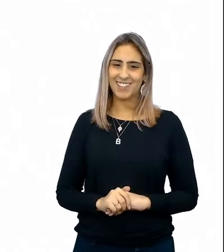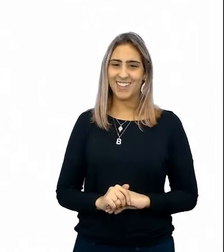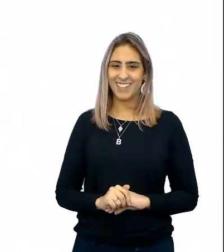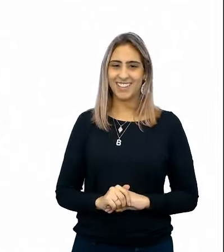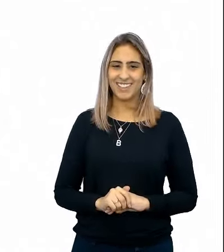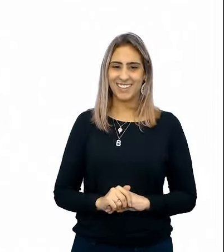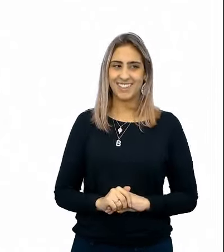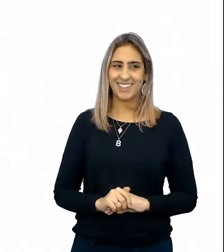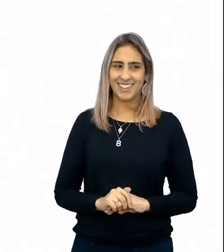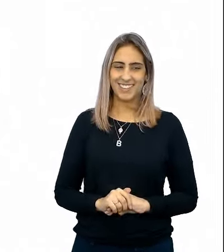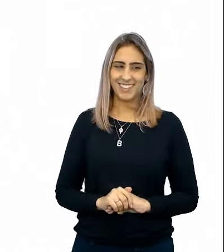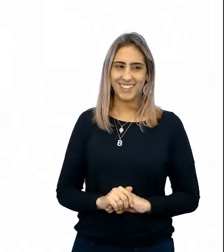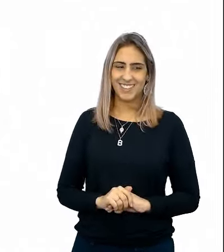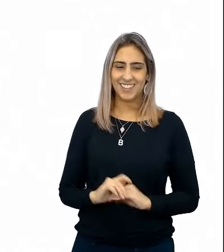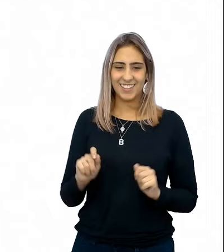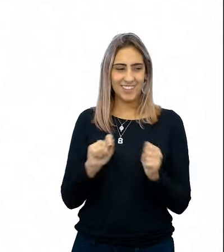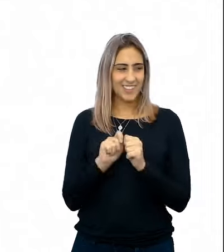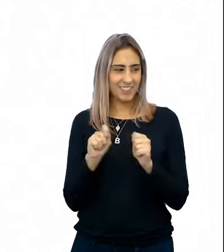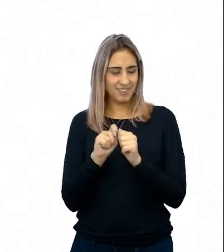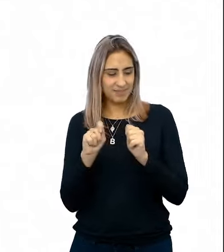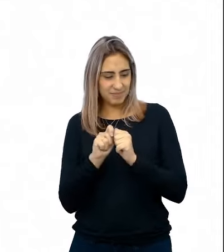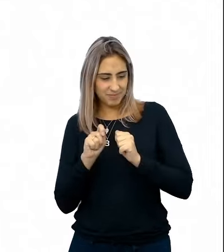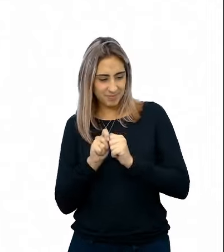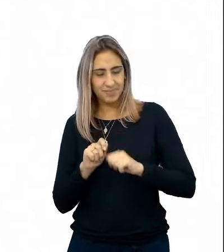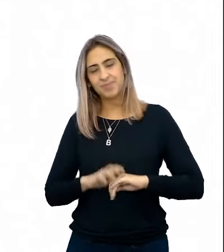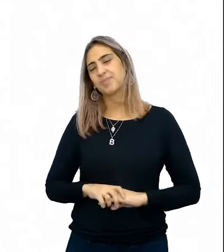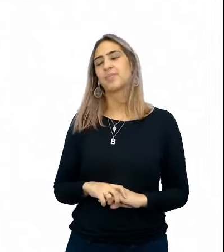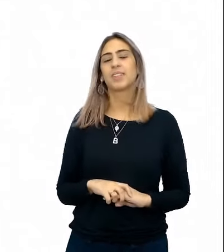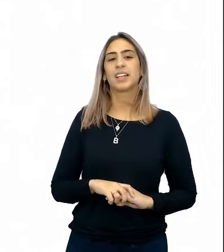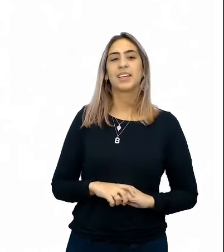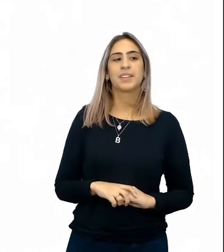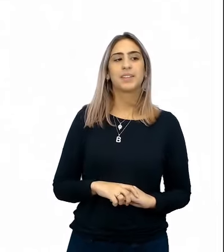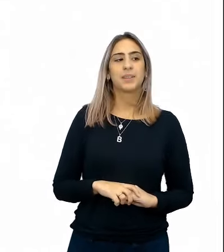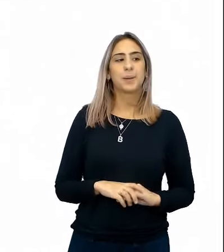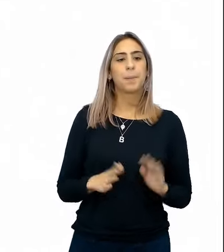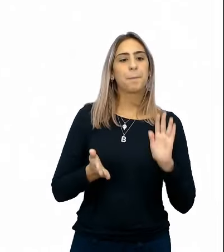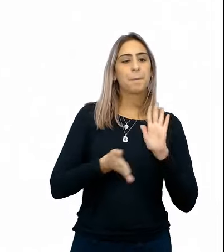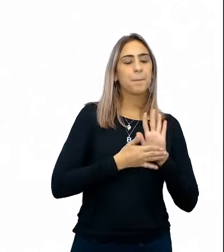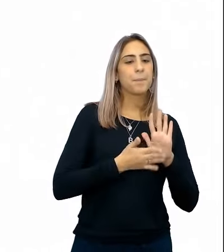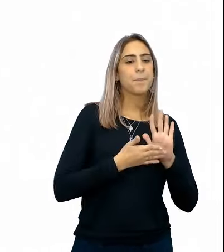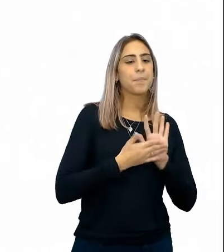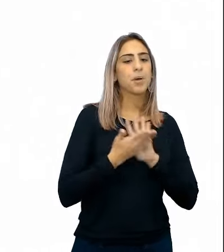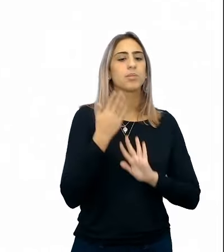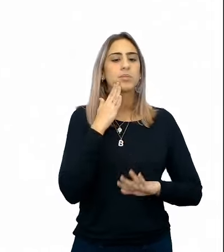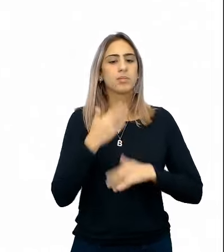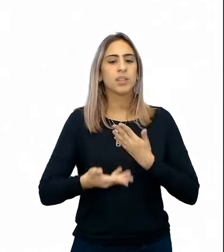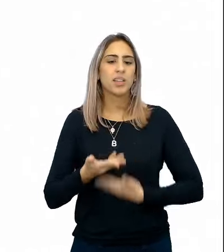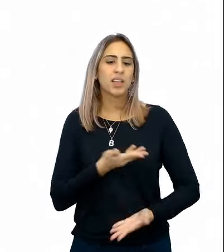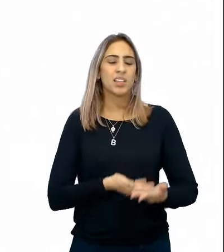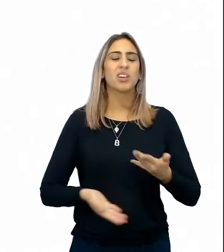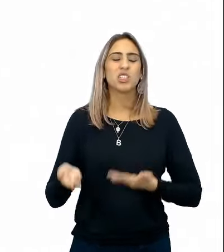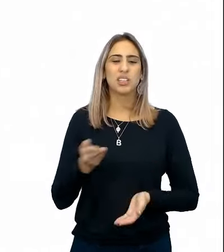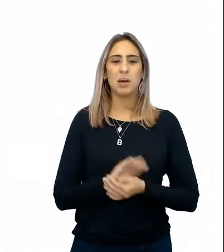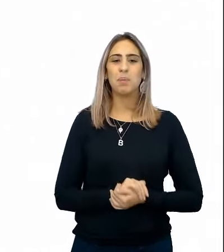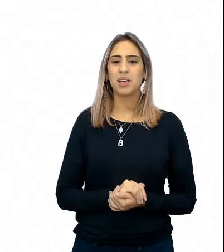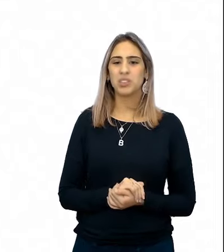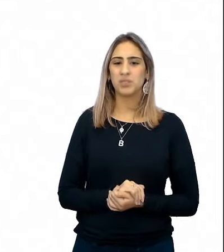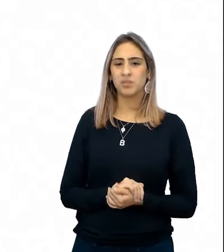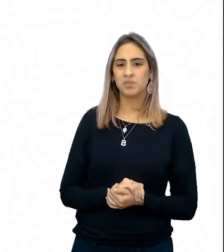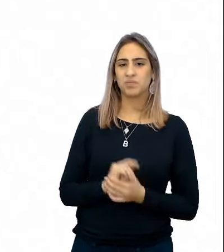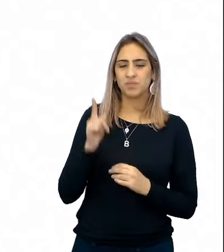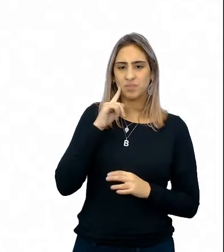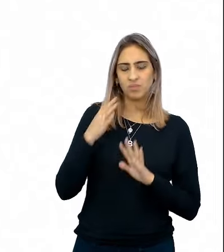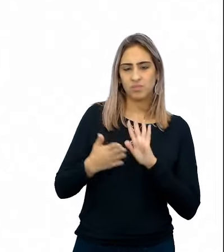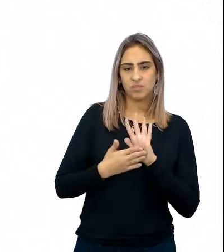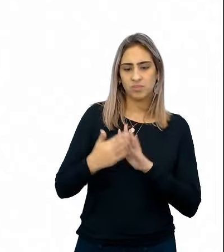precisam fazer a princípio, uma estimativa, e depois, se eles quiserem saber